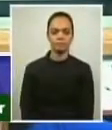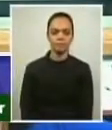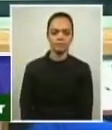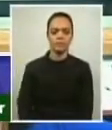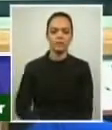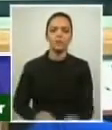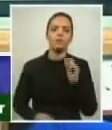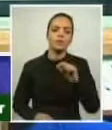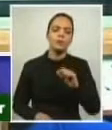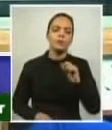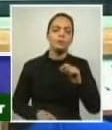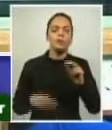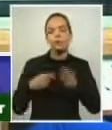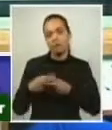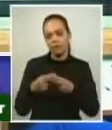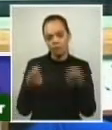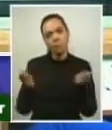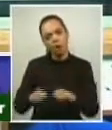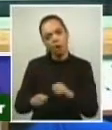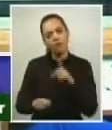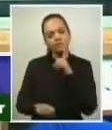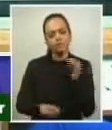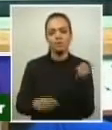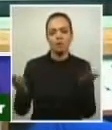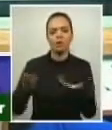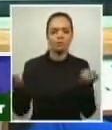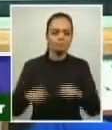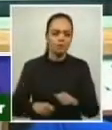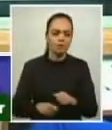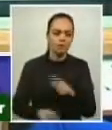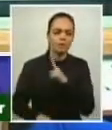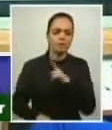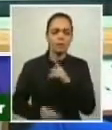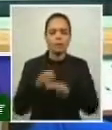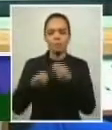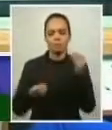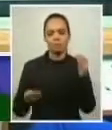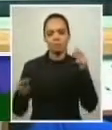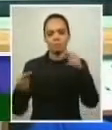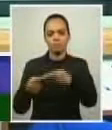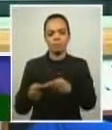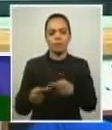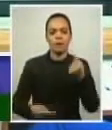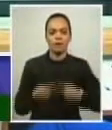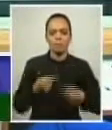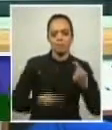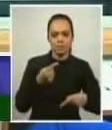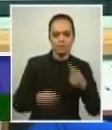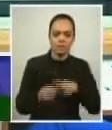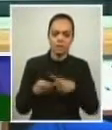e é utilizável nos nossos dias tendo por referência à política em